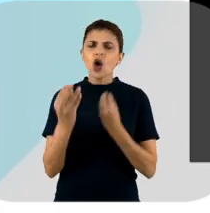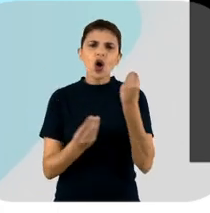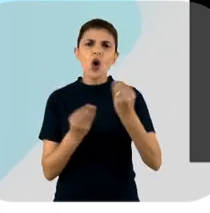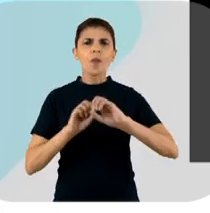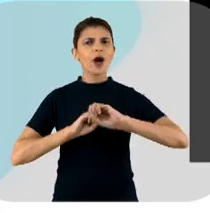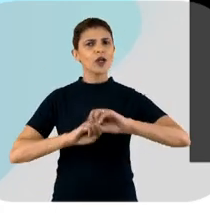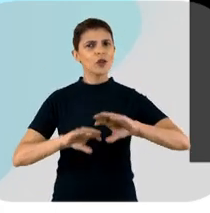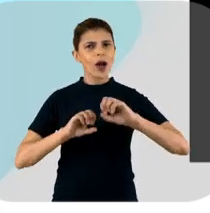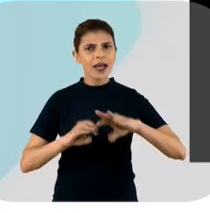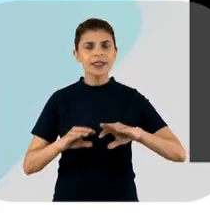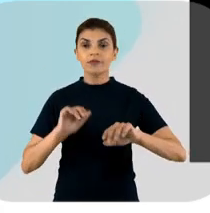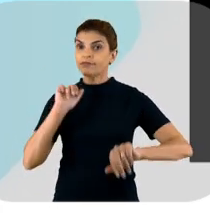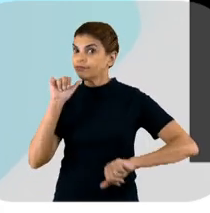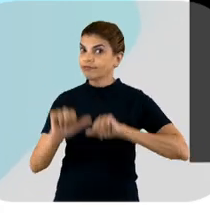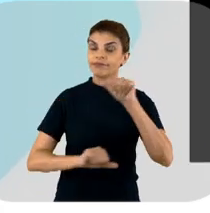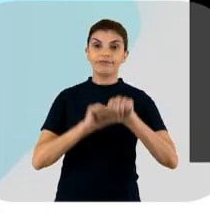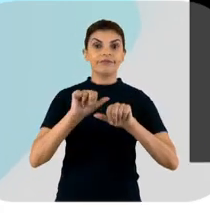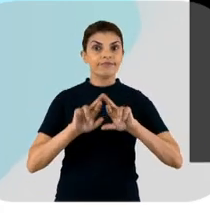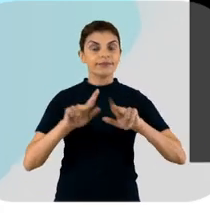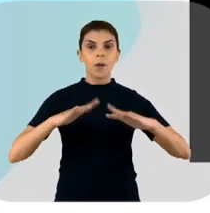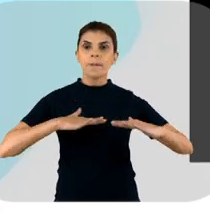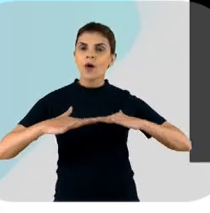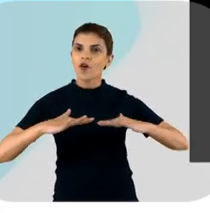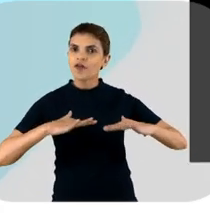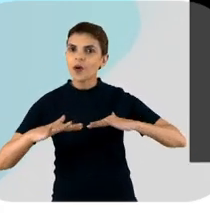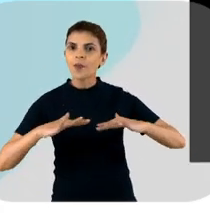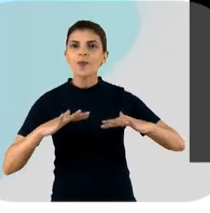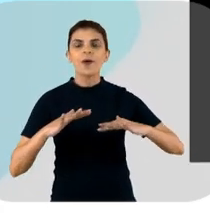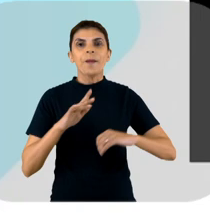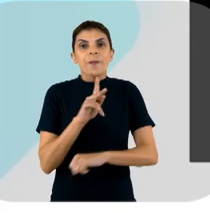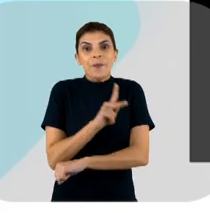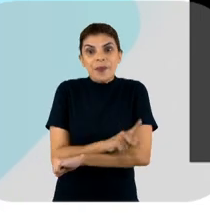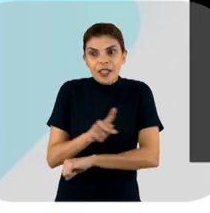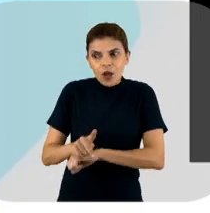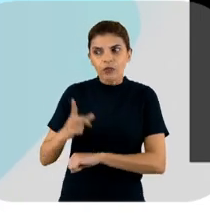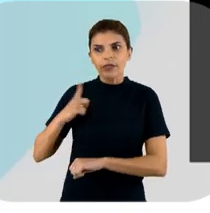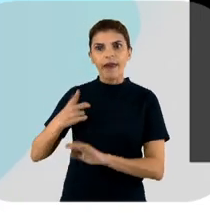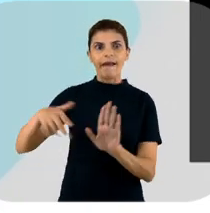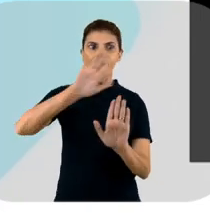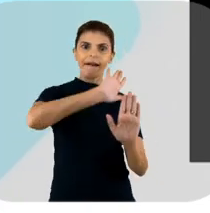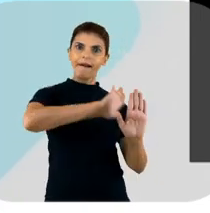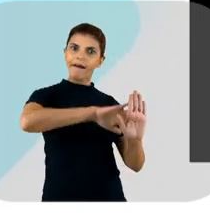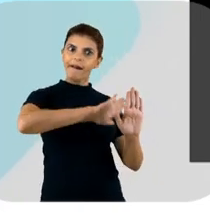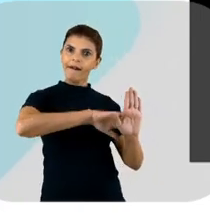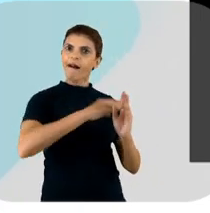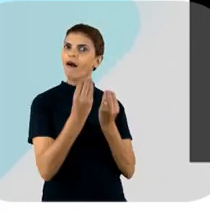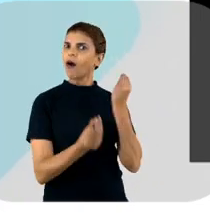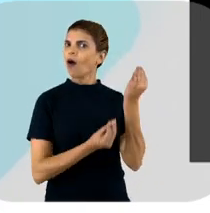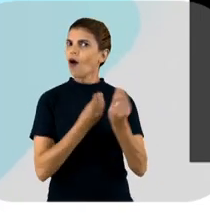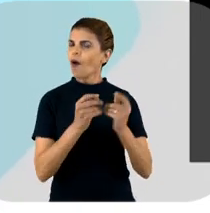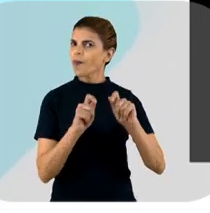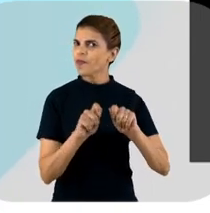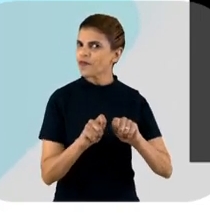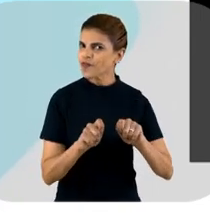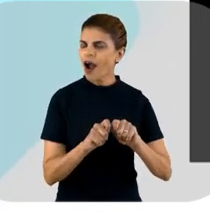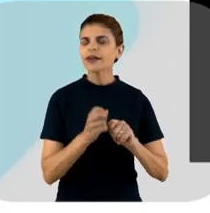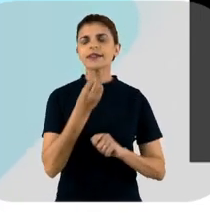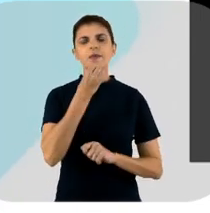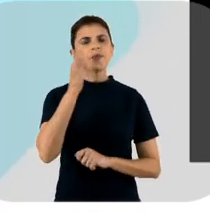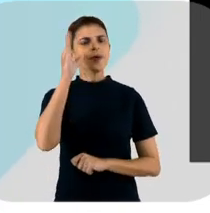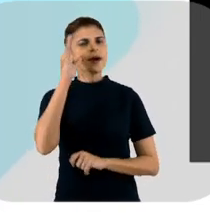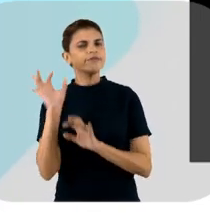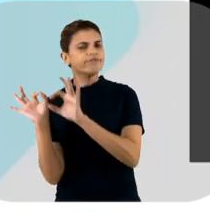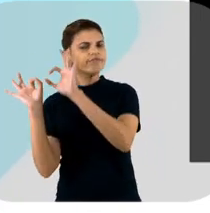essa lógica do movimento pedagógico que está por trás e como fazer isso, aí